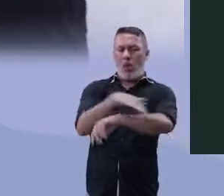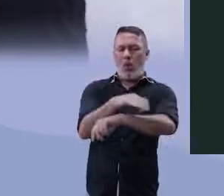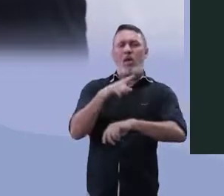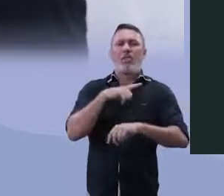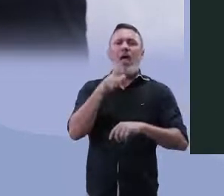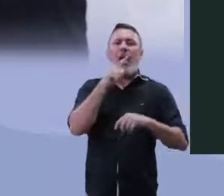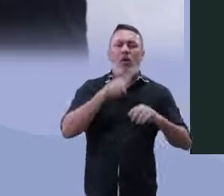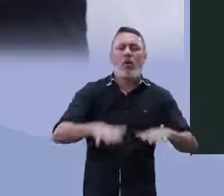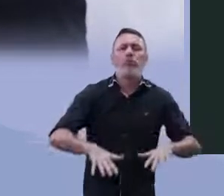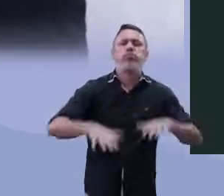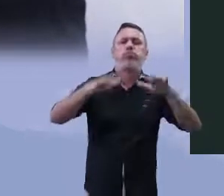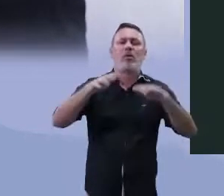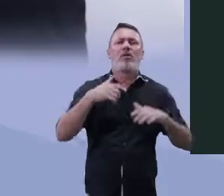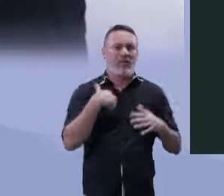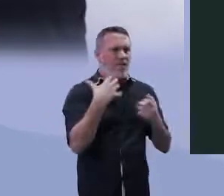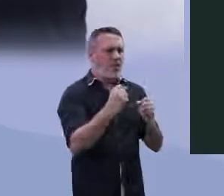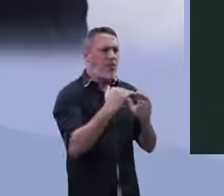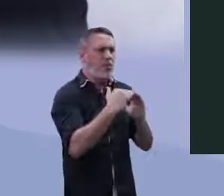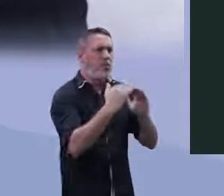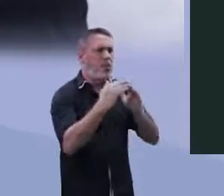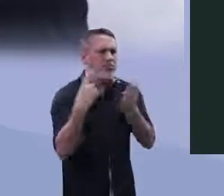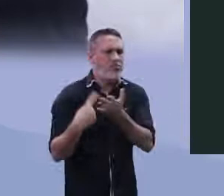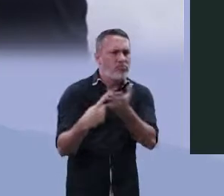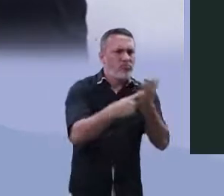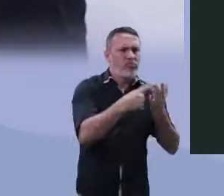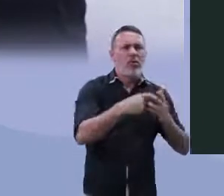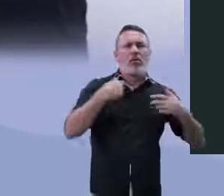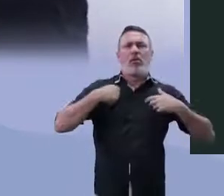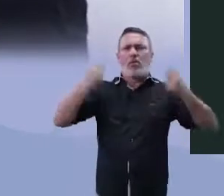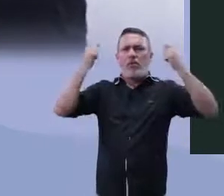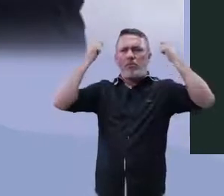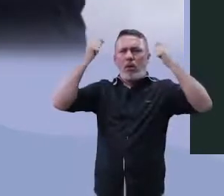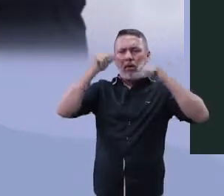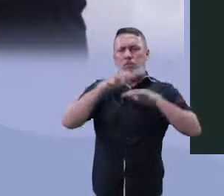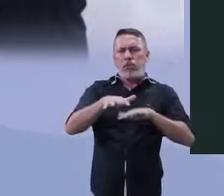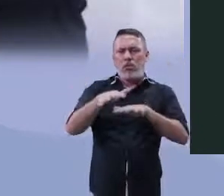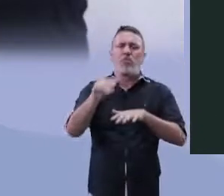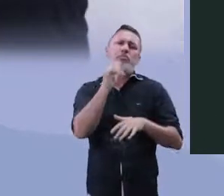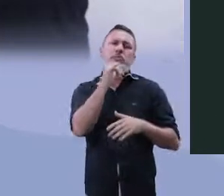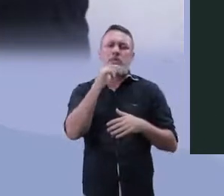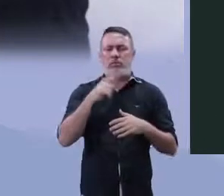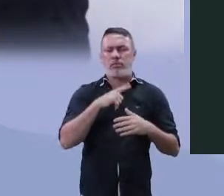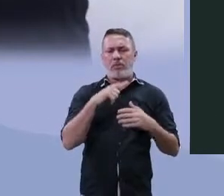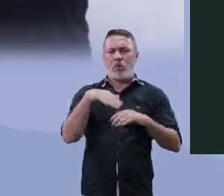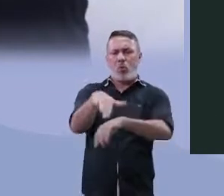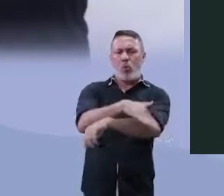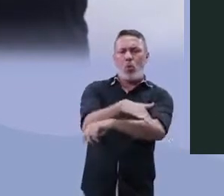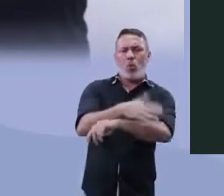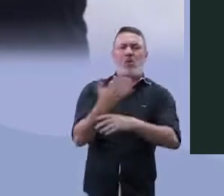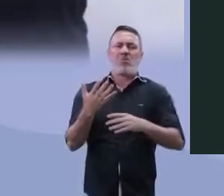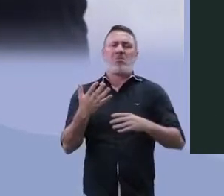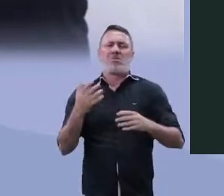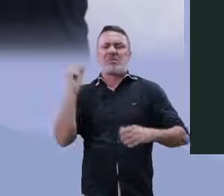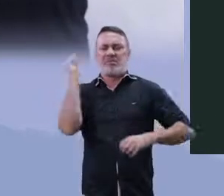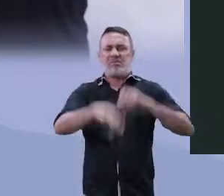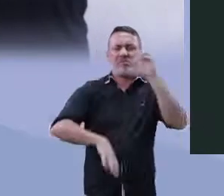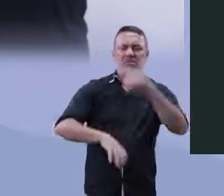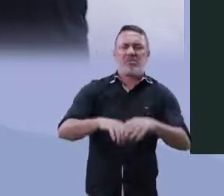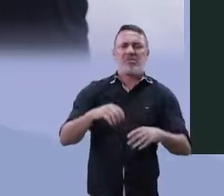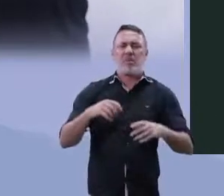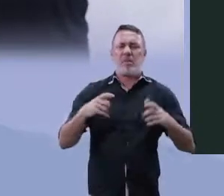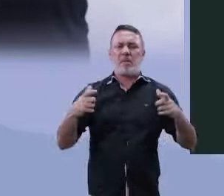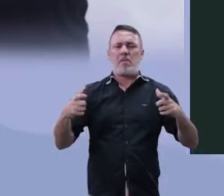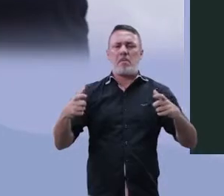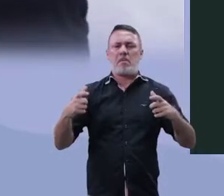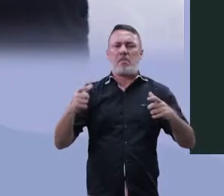eu vou lá, junto com outros moradores, um movimento teoricamente espontâneo, faço uma barreira com entulho, com